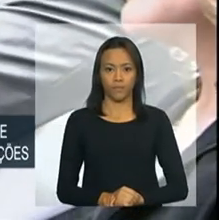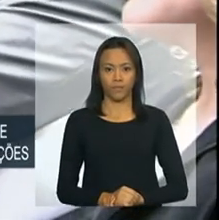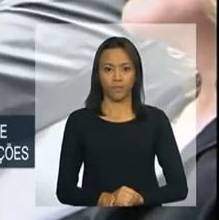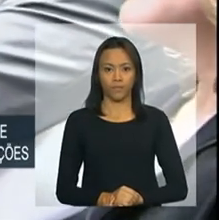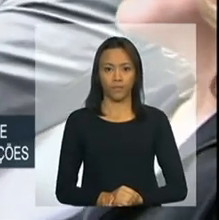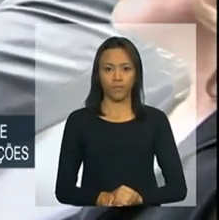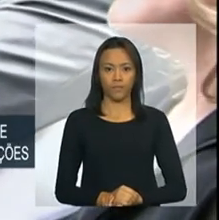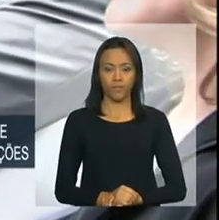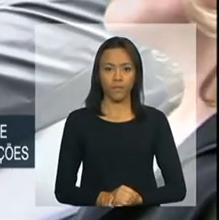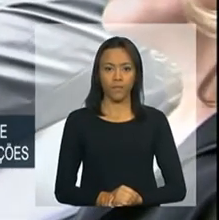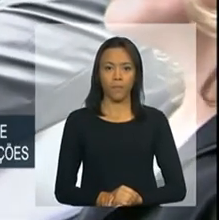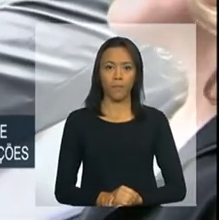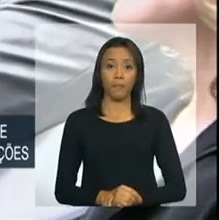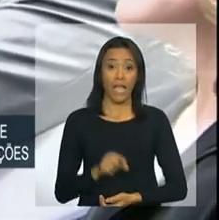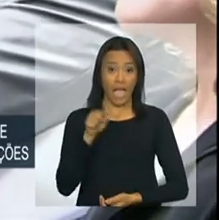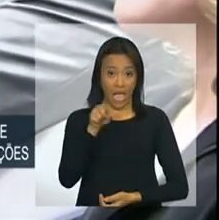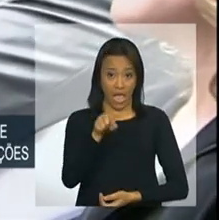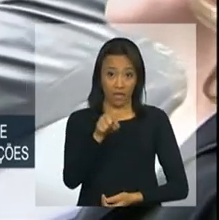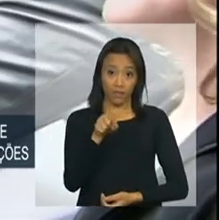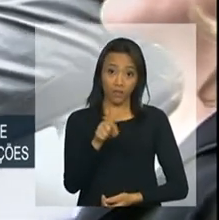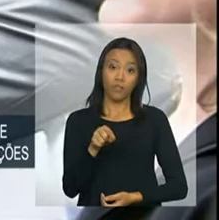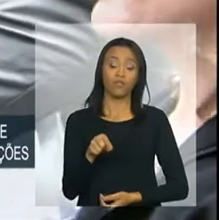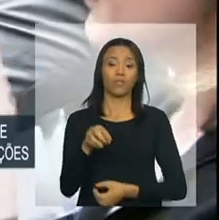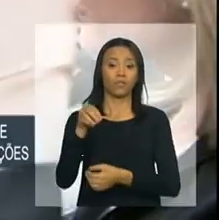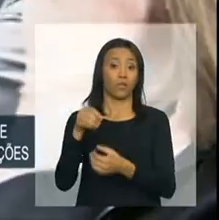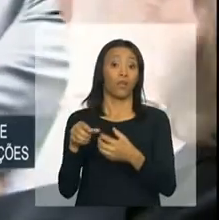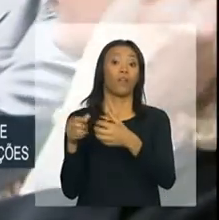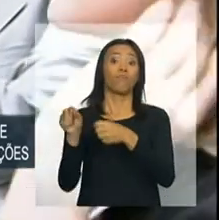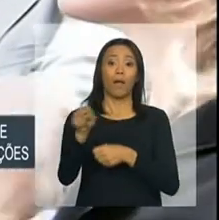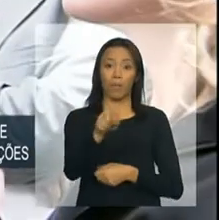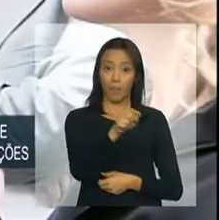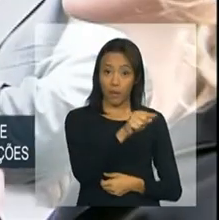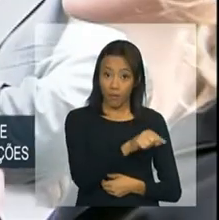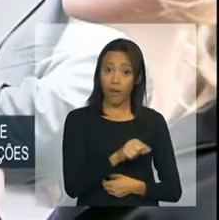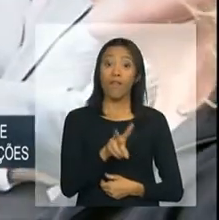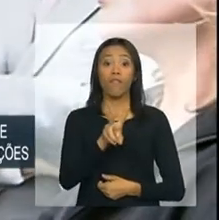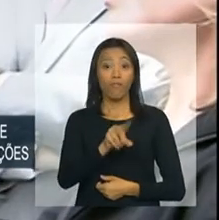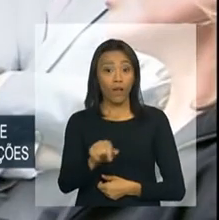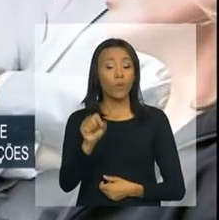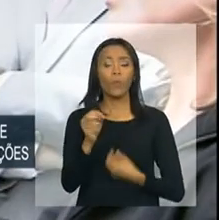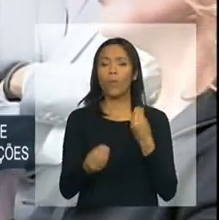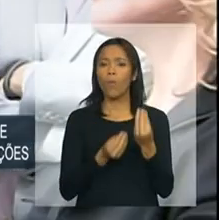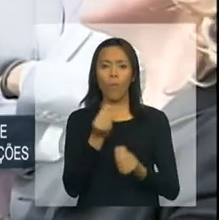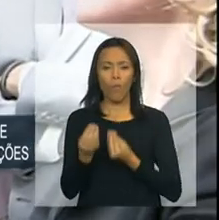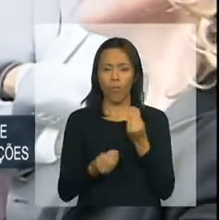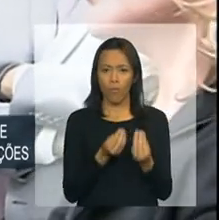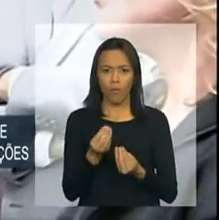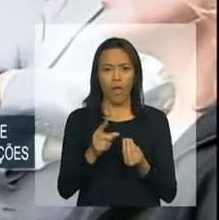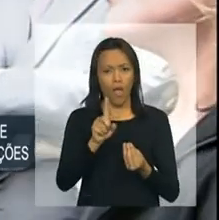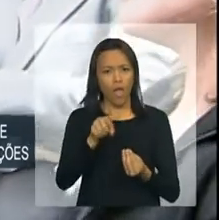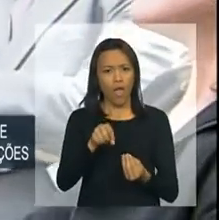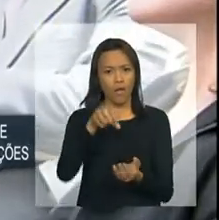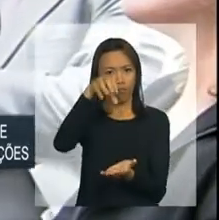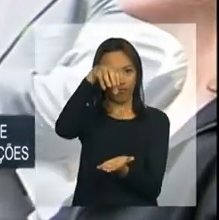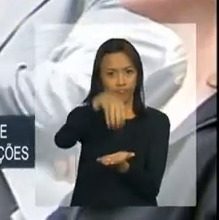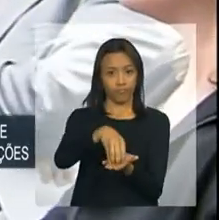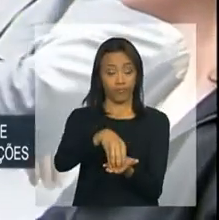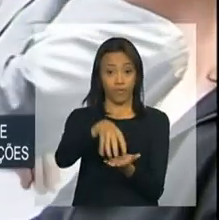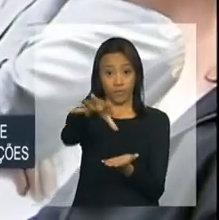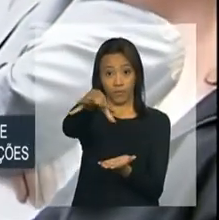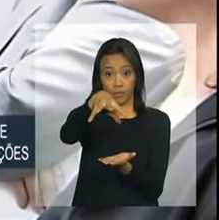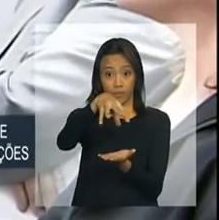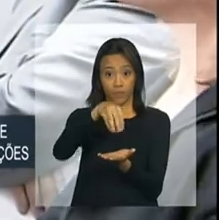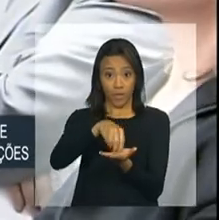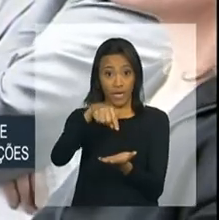Brasília os centros de comando e controle vão funcionar como a unidade central das